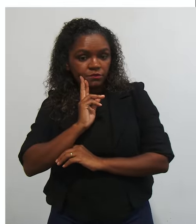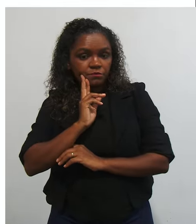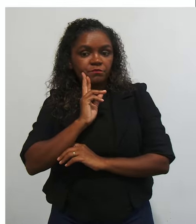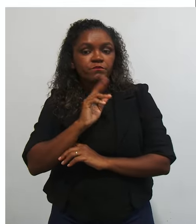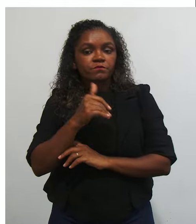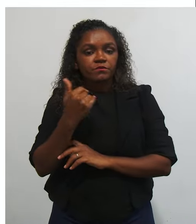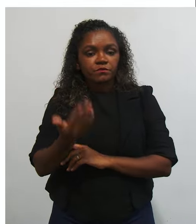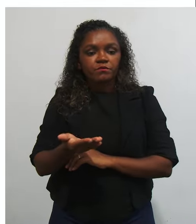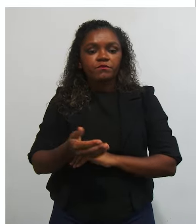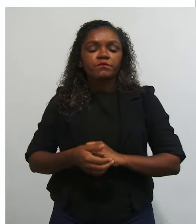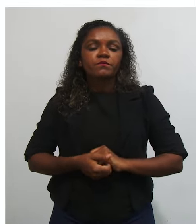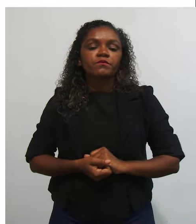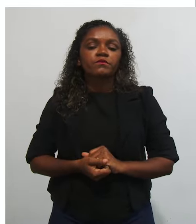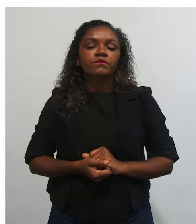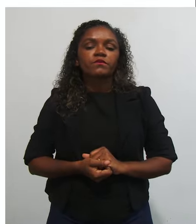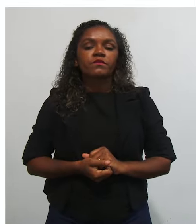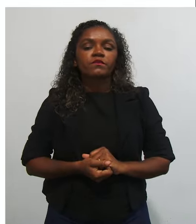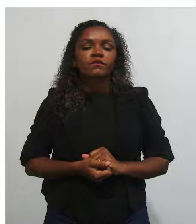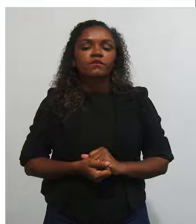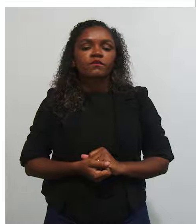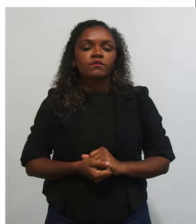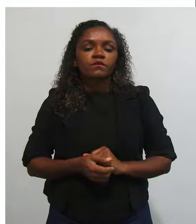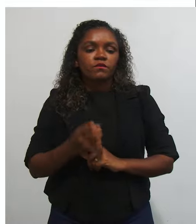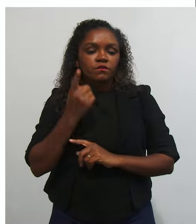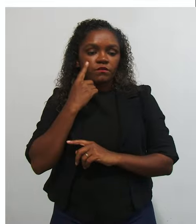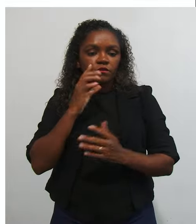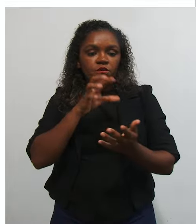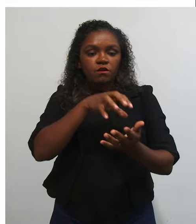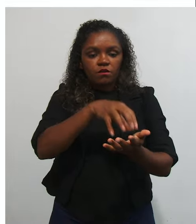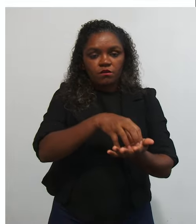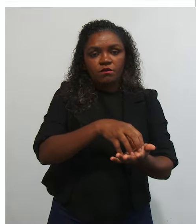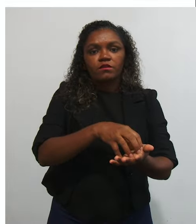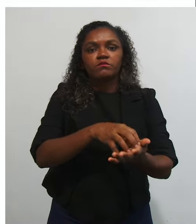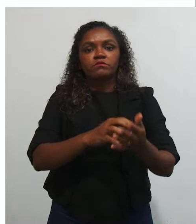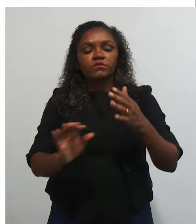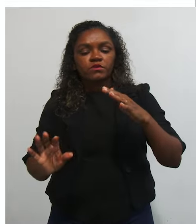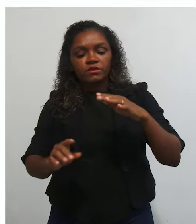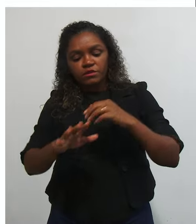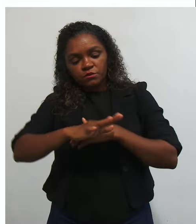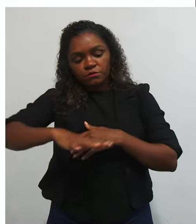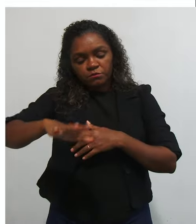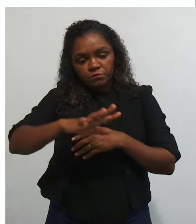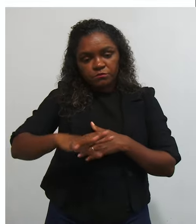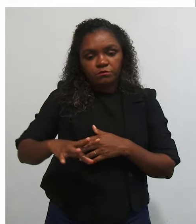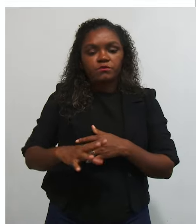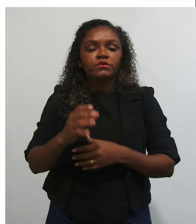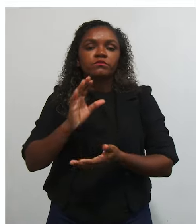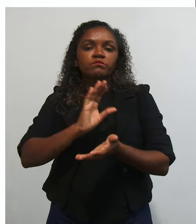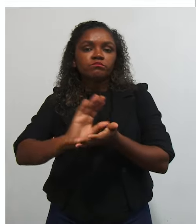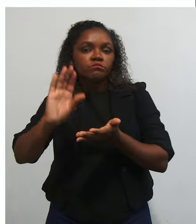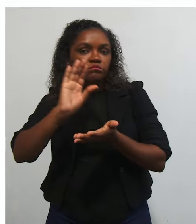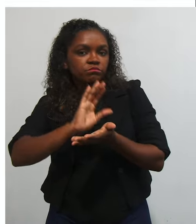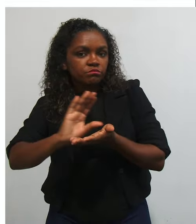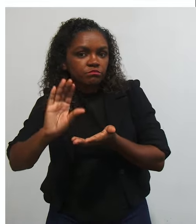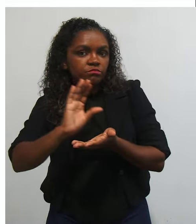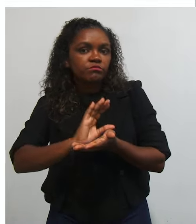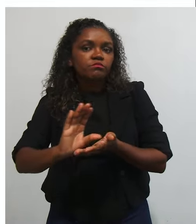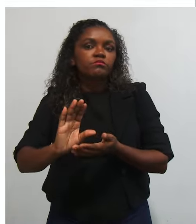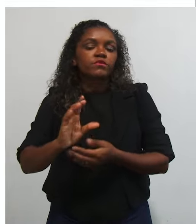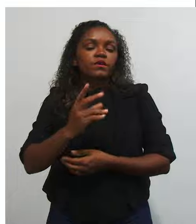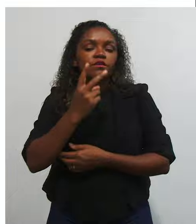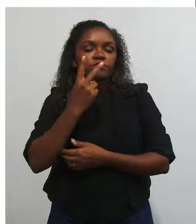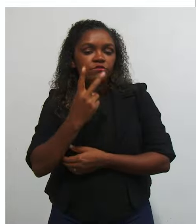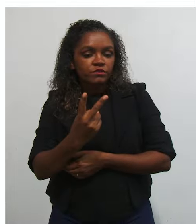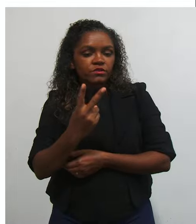é o modelo lá do MCASP, tá? Então, órgão e unidade orçamentária. Então, a gente tem aqui o órgão é